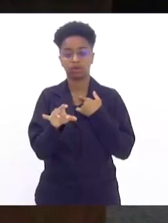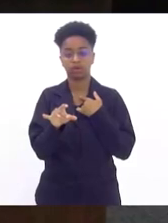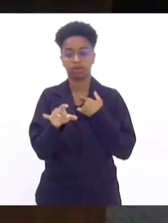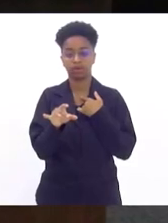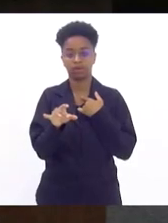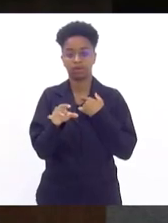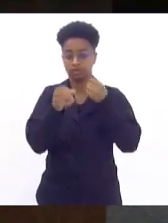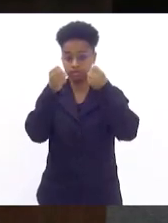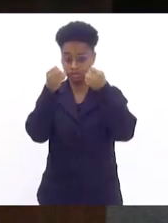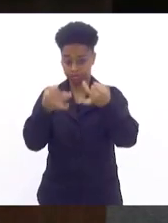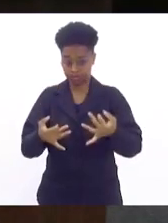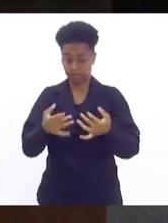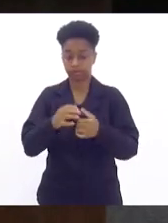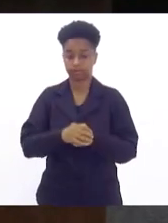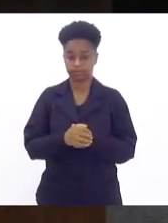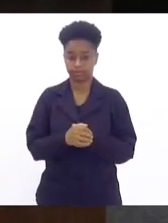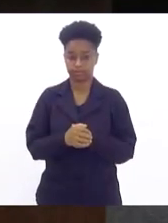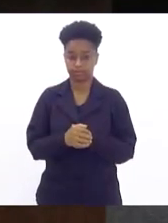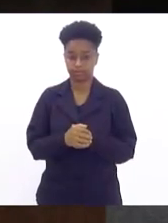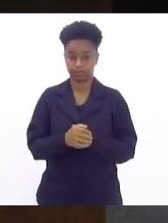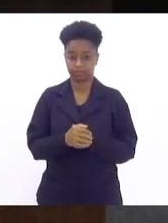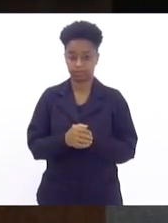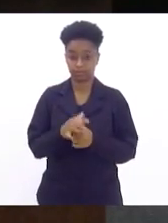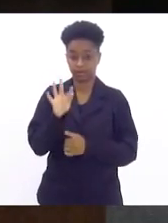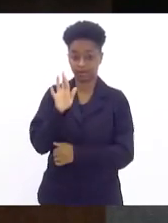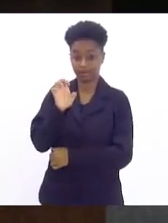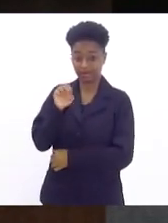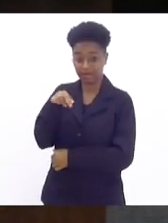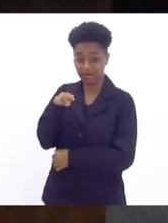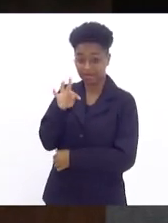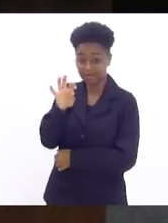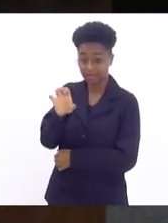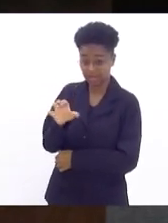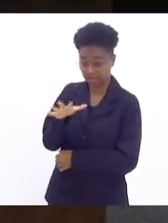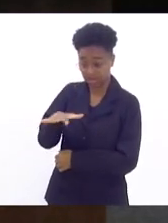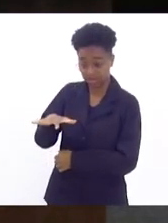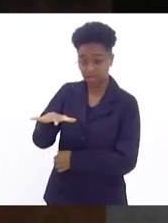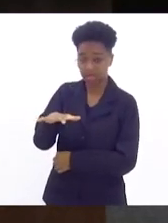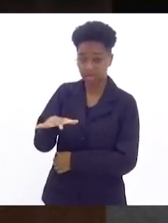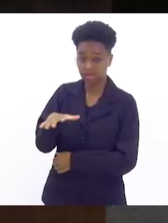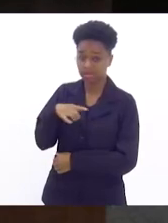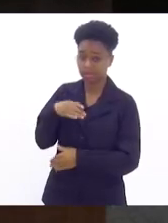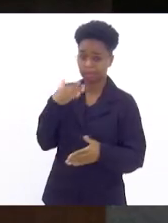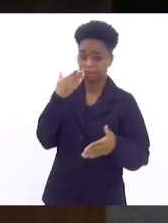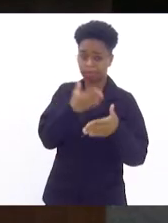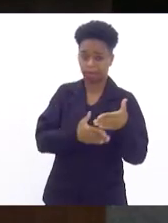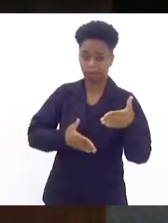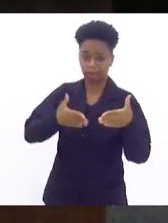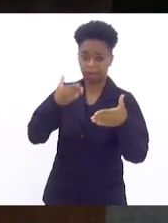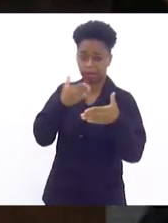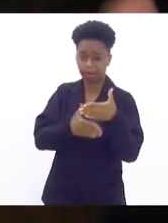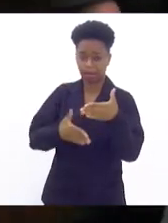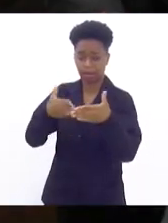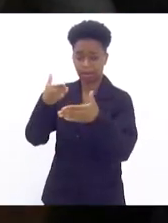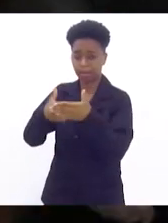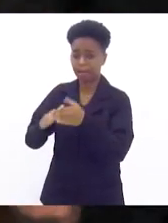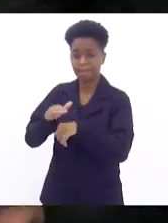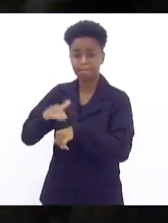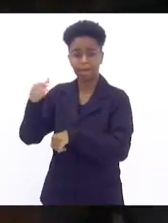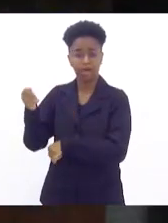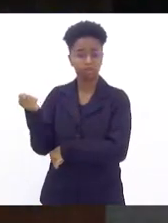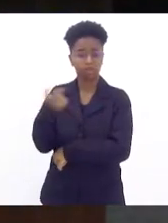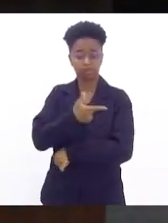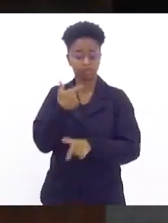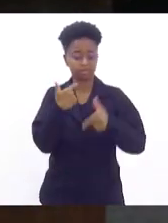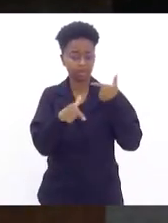afirmar que a frente é muito mais limitada que o trabalho das comissões